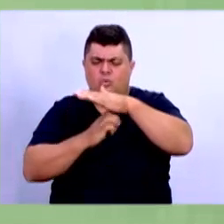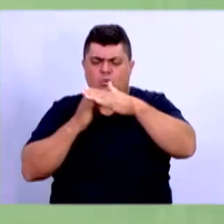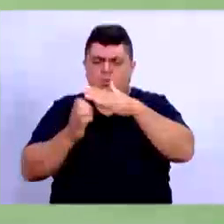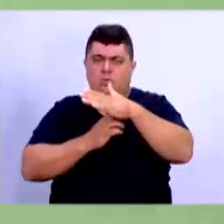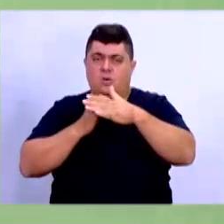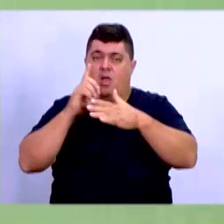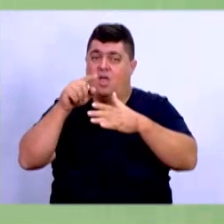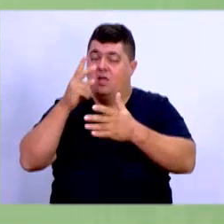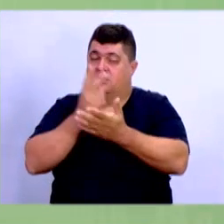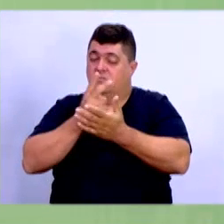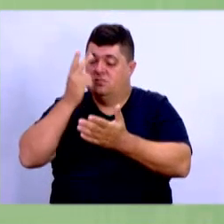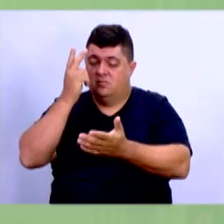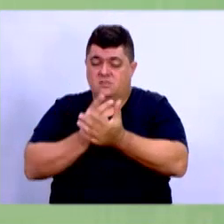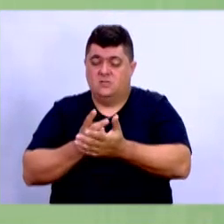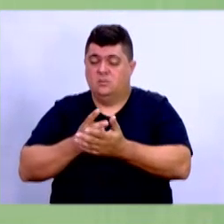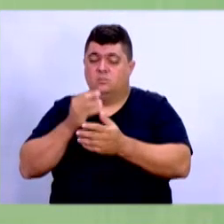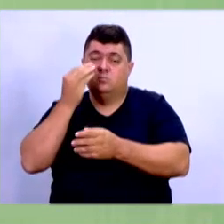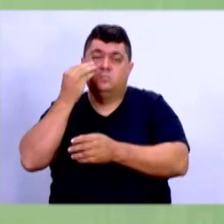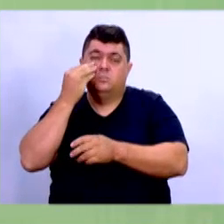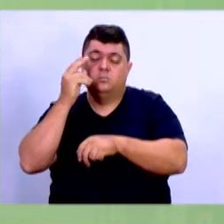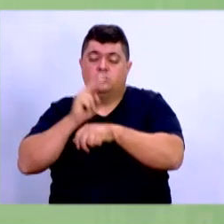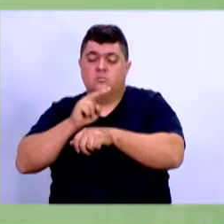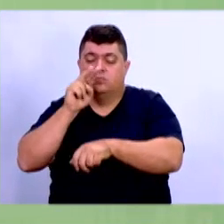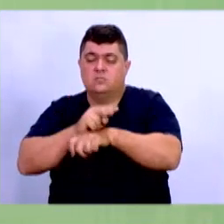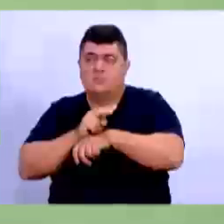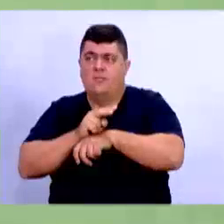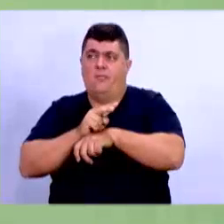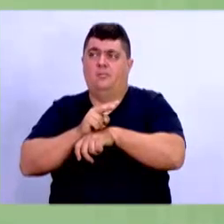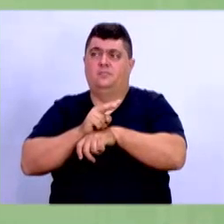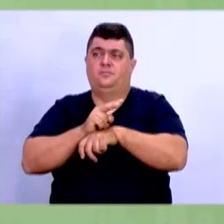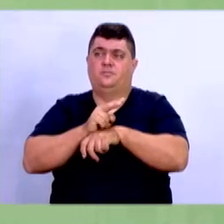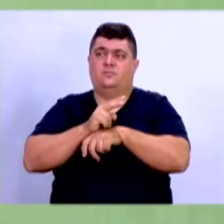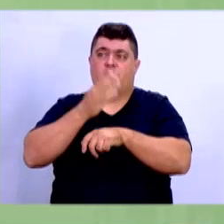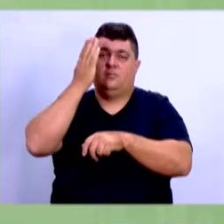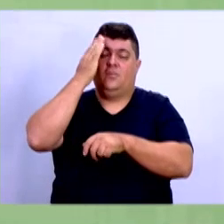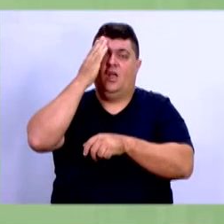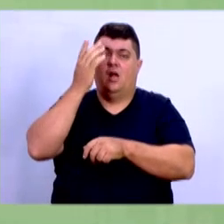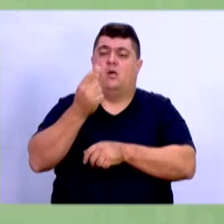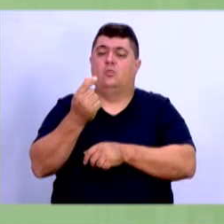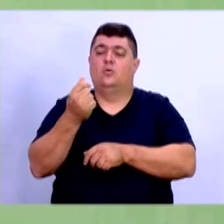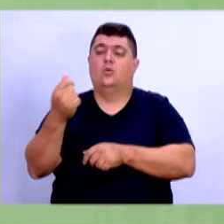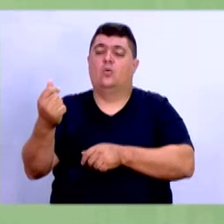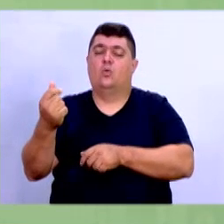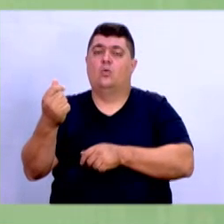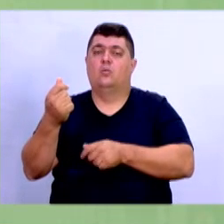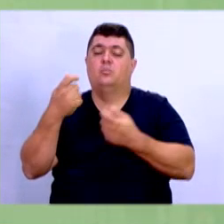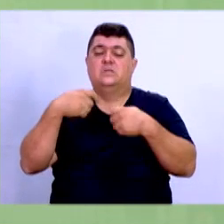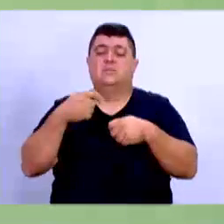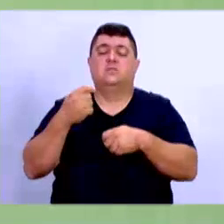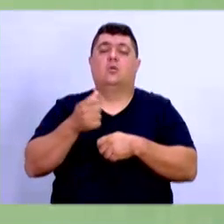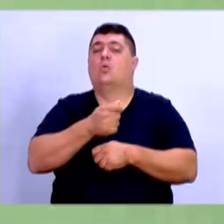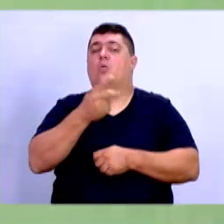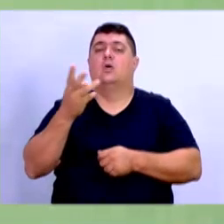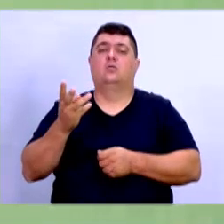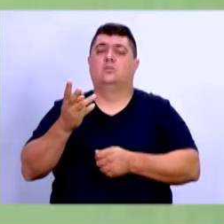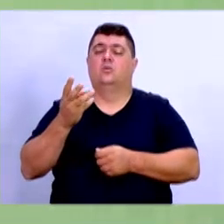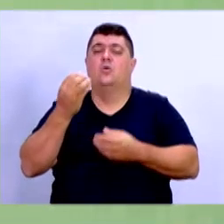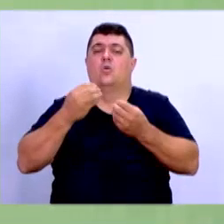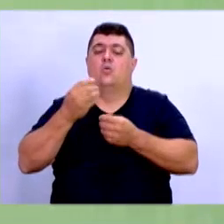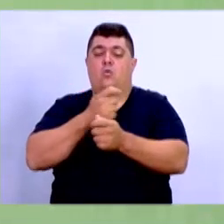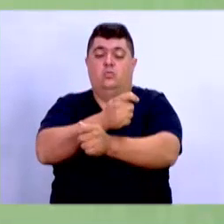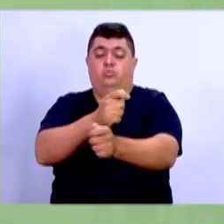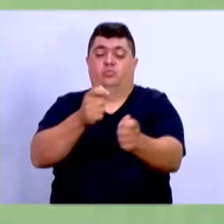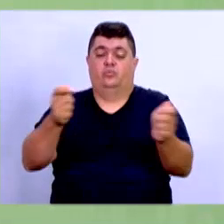é certificar que a empresa ela saiba o quanto dinheiro ela vai necessitar e